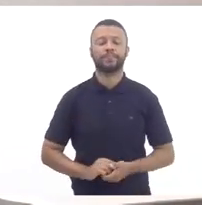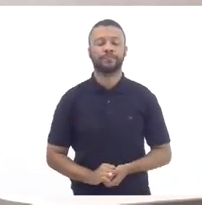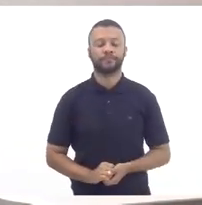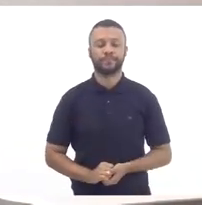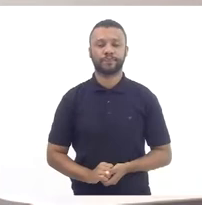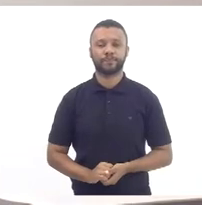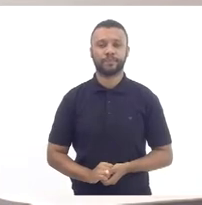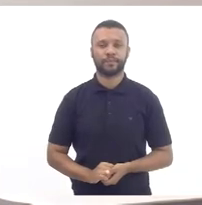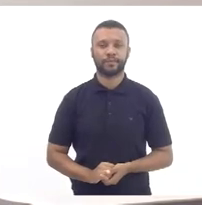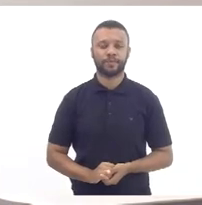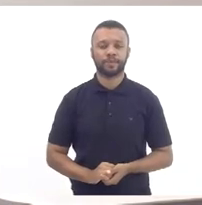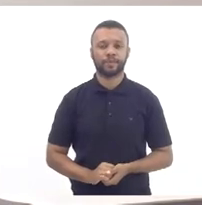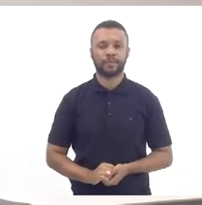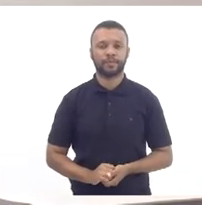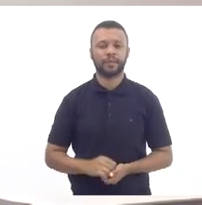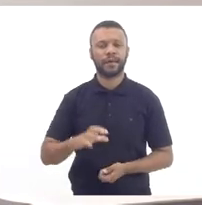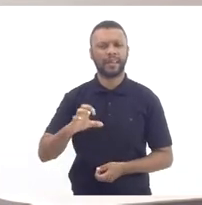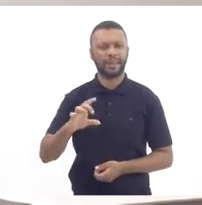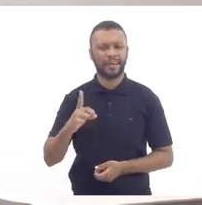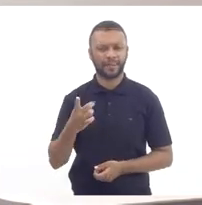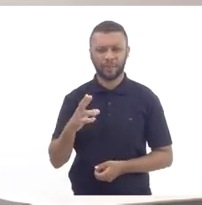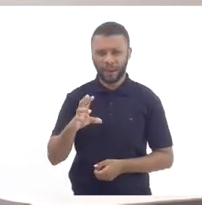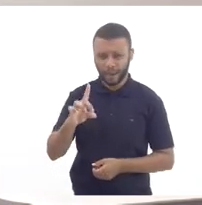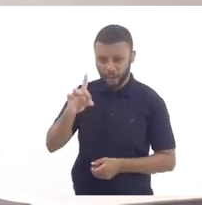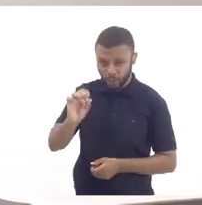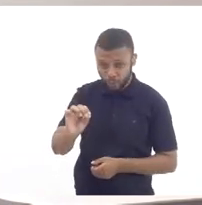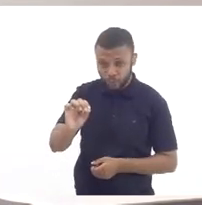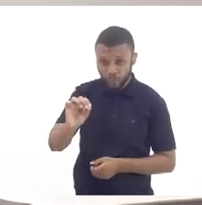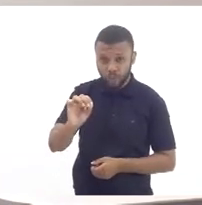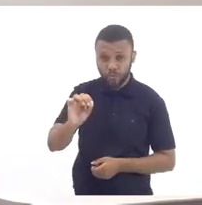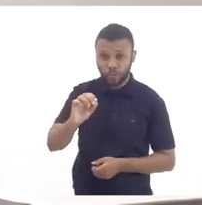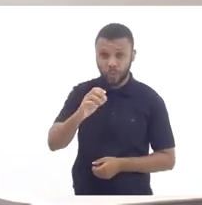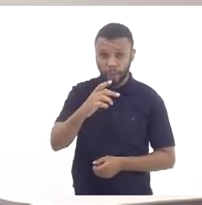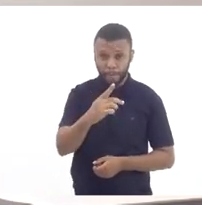Mário Eduardo, procurador-geral, está presente?